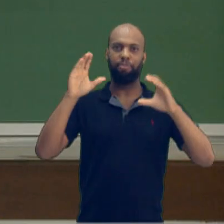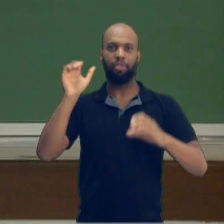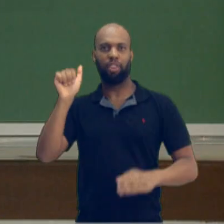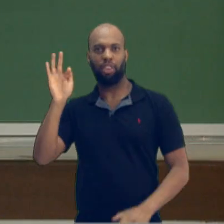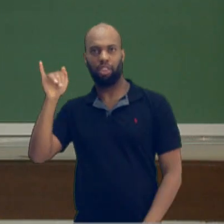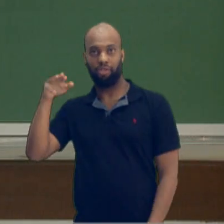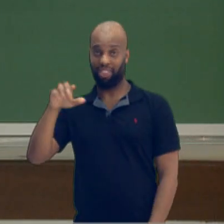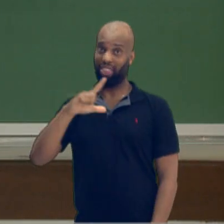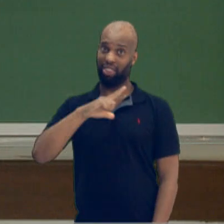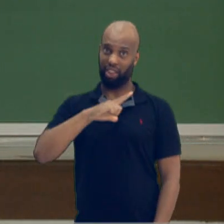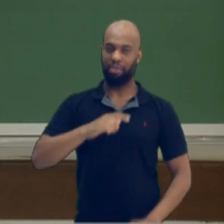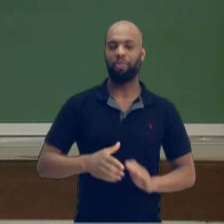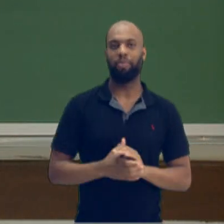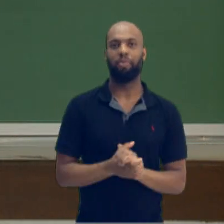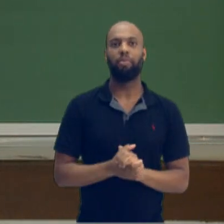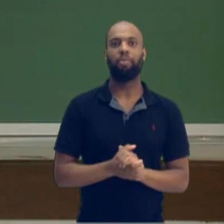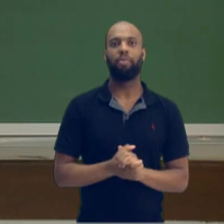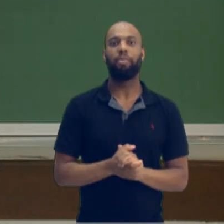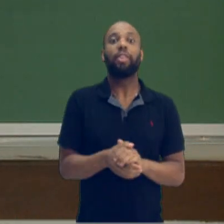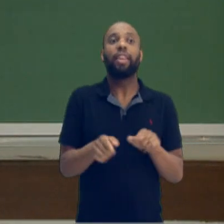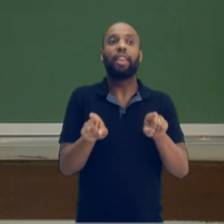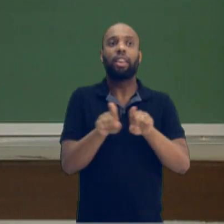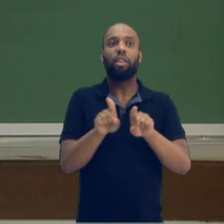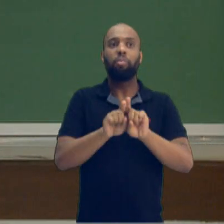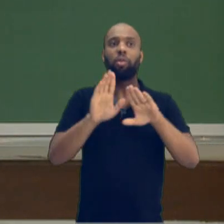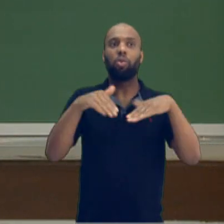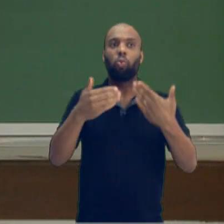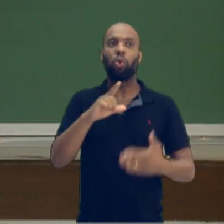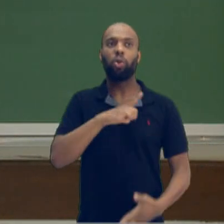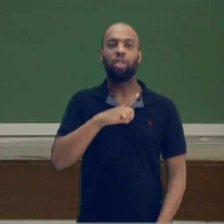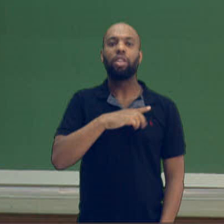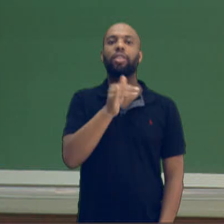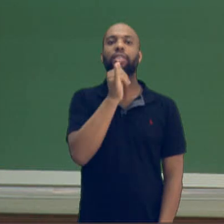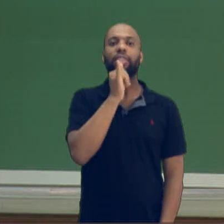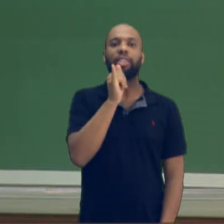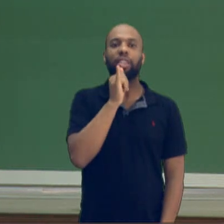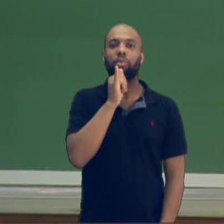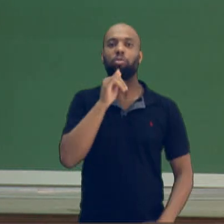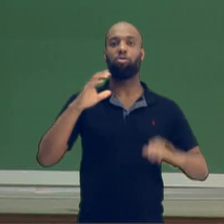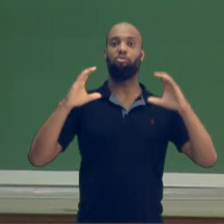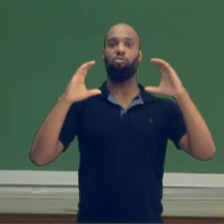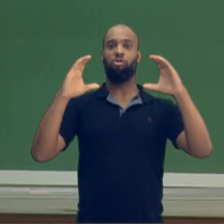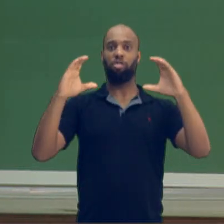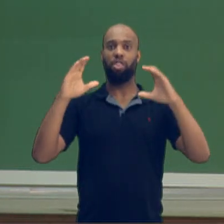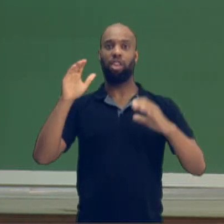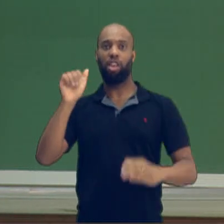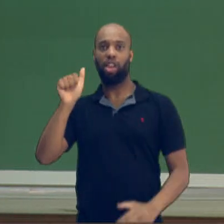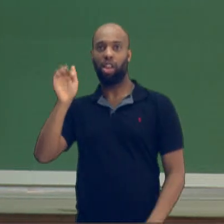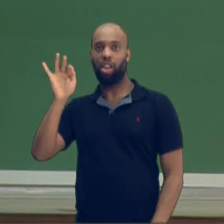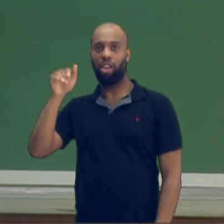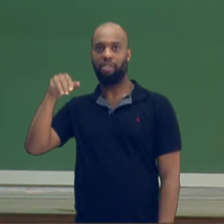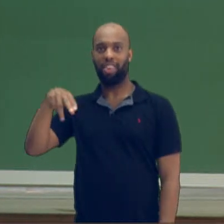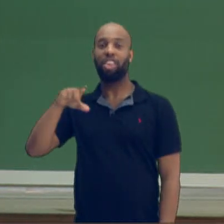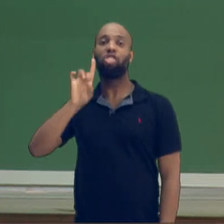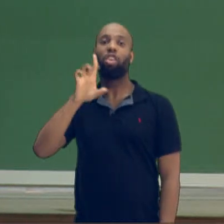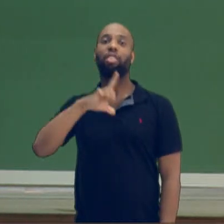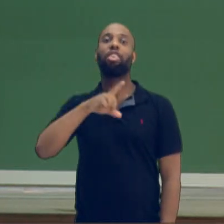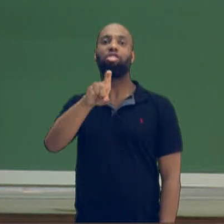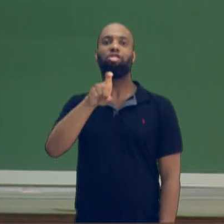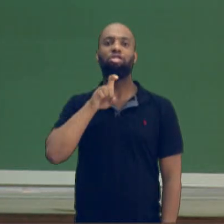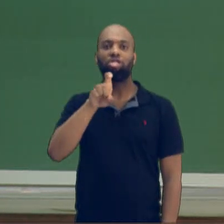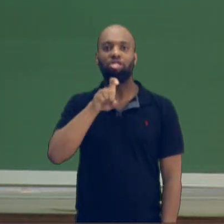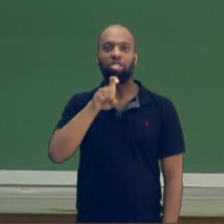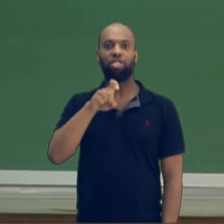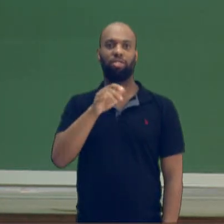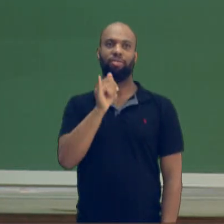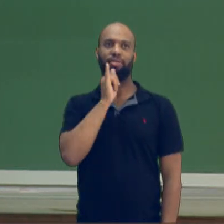afim. E quando a gente tiver uma função afim determinada só por x, tá? Onde o